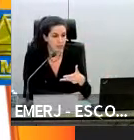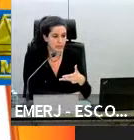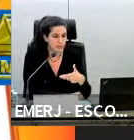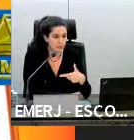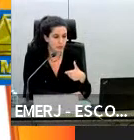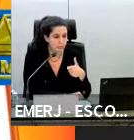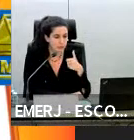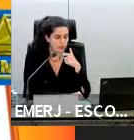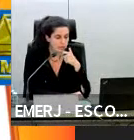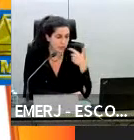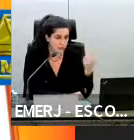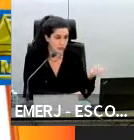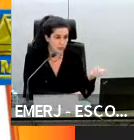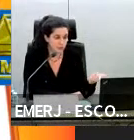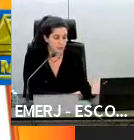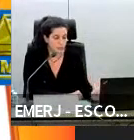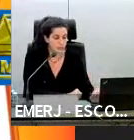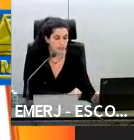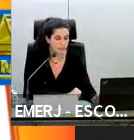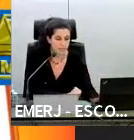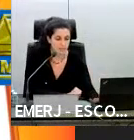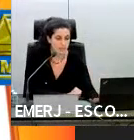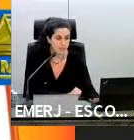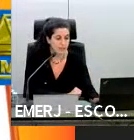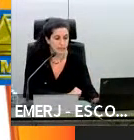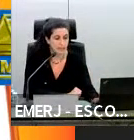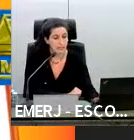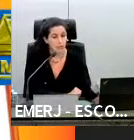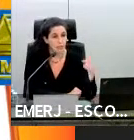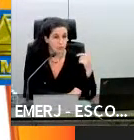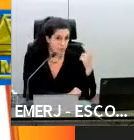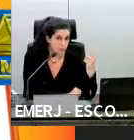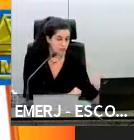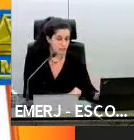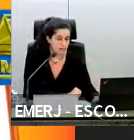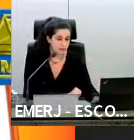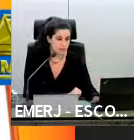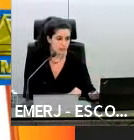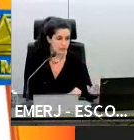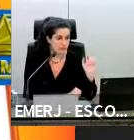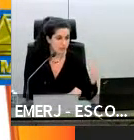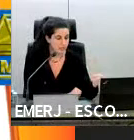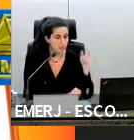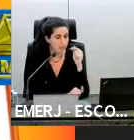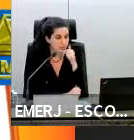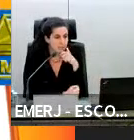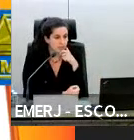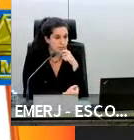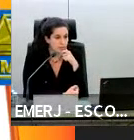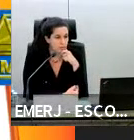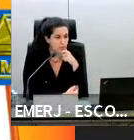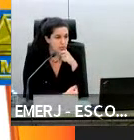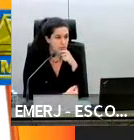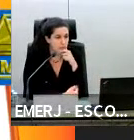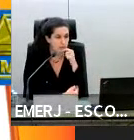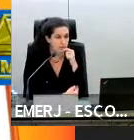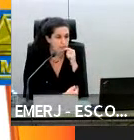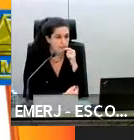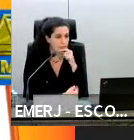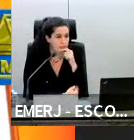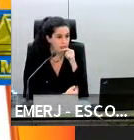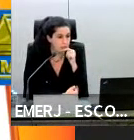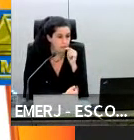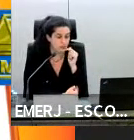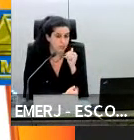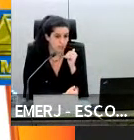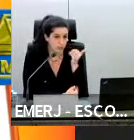menos ingressos de demandas. Só que a gente sabia que isso não era verdade. E aí a gente começou a solicitar dados. E a gente tem, por exemplo, esse dado aqui do Ministério da Mulher, da